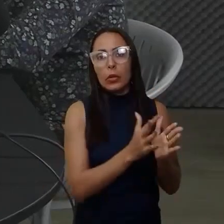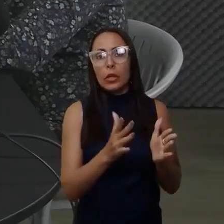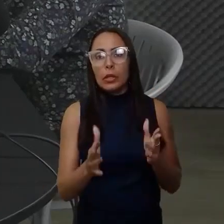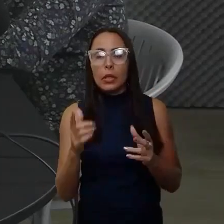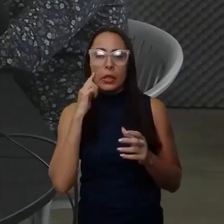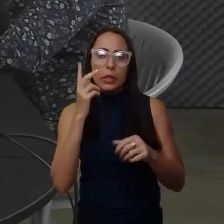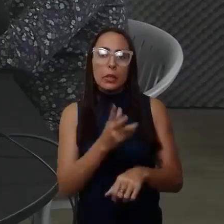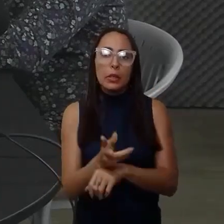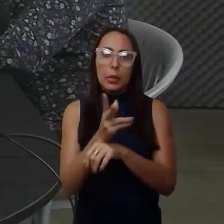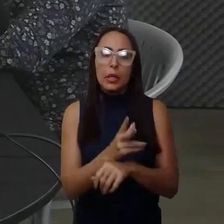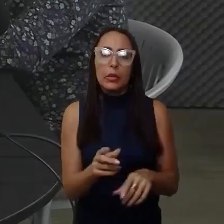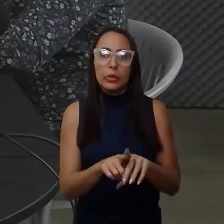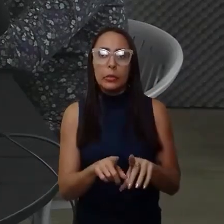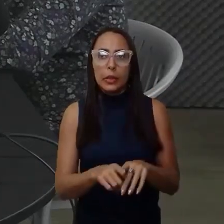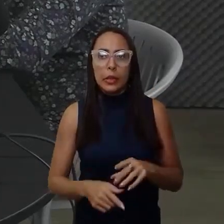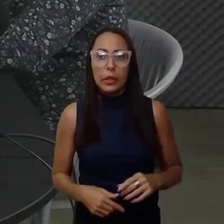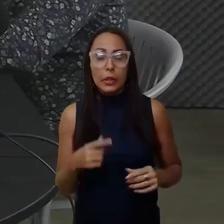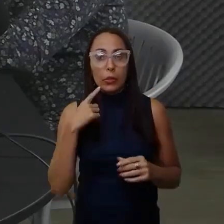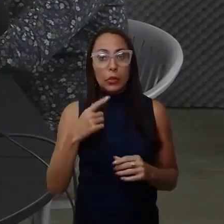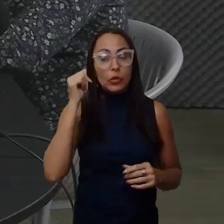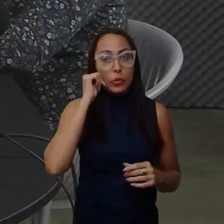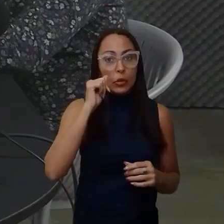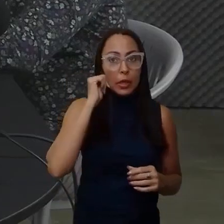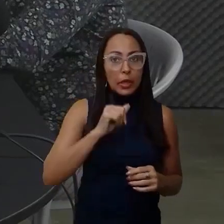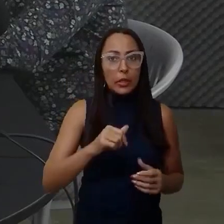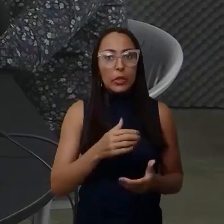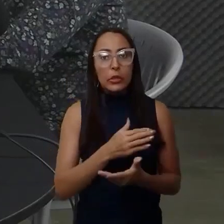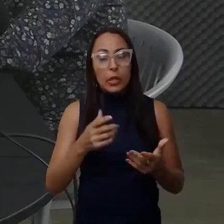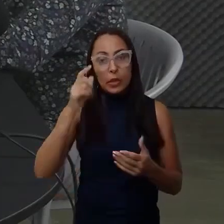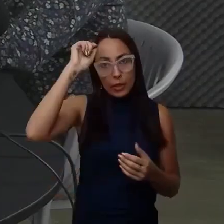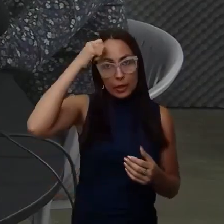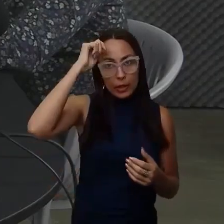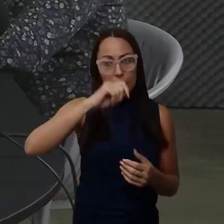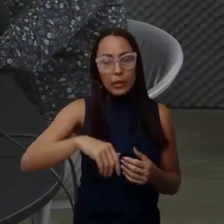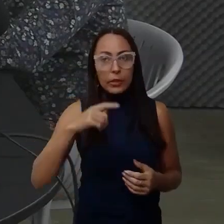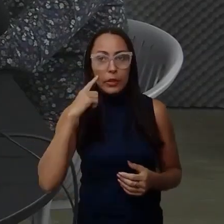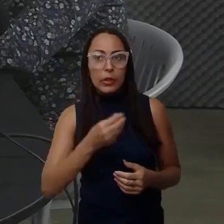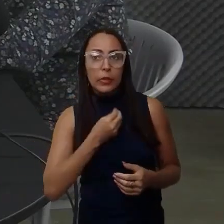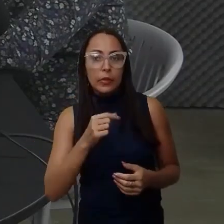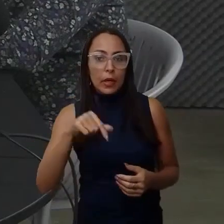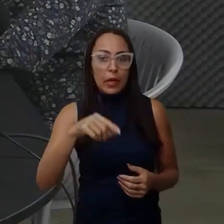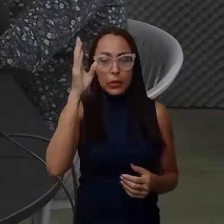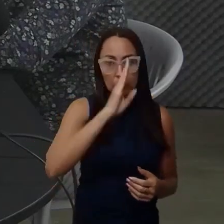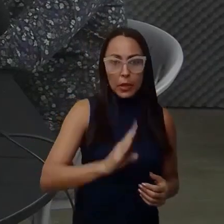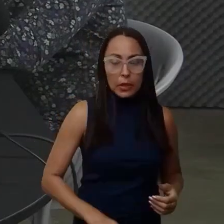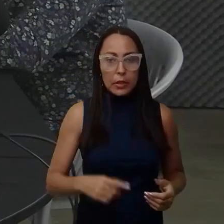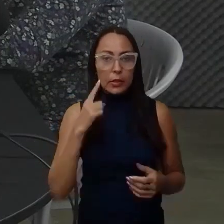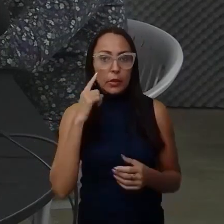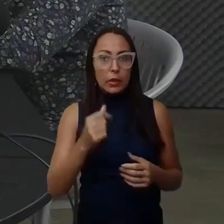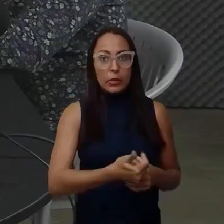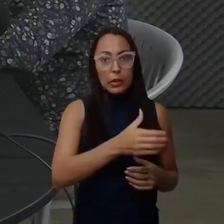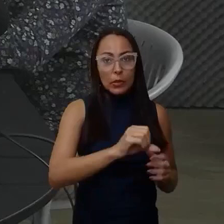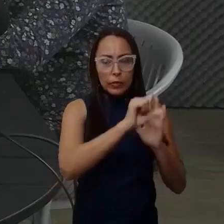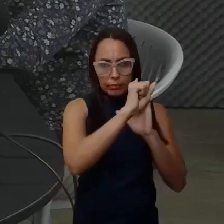imagens, retratos, né, das mulheres negras que eram escravizadas e que viviam aqui no Brasil no século XIX. E